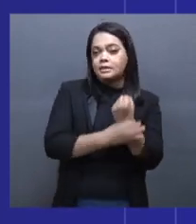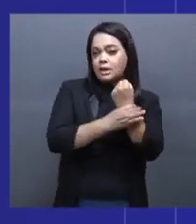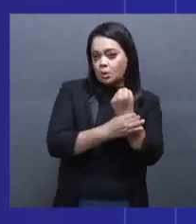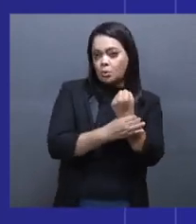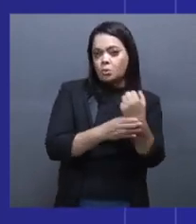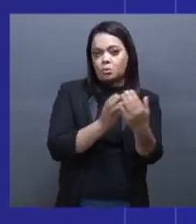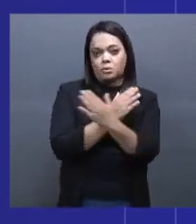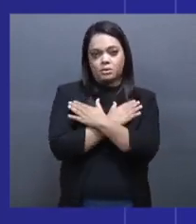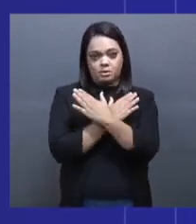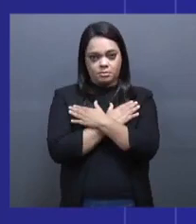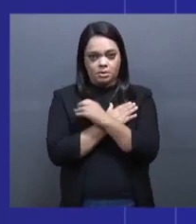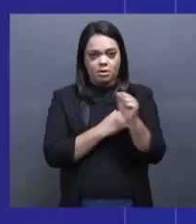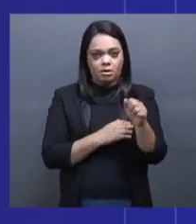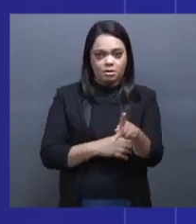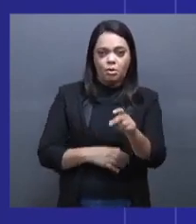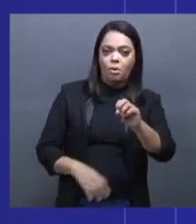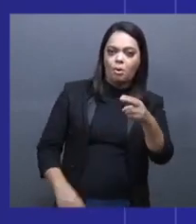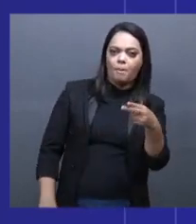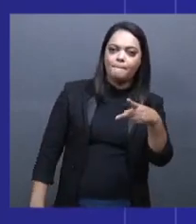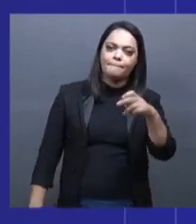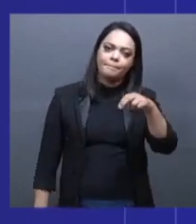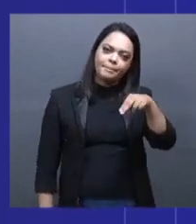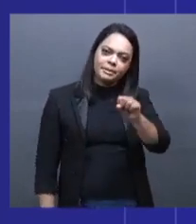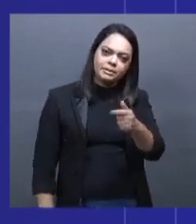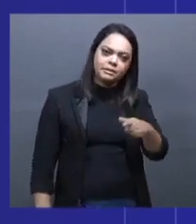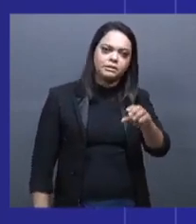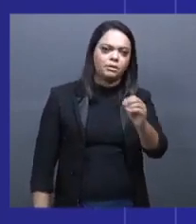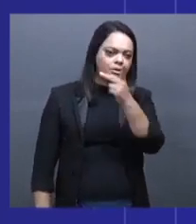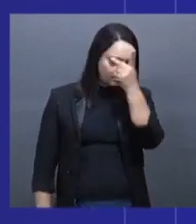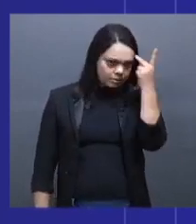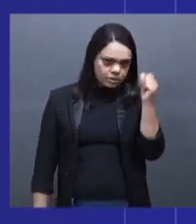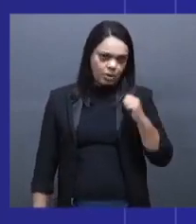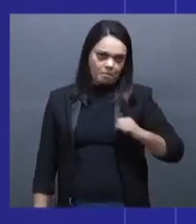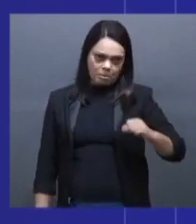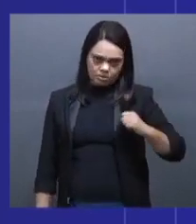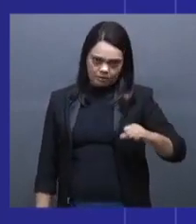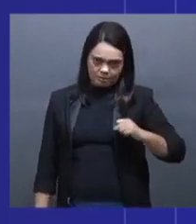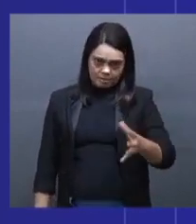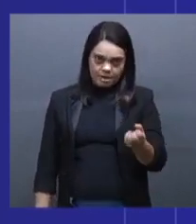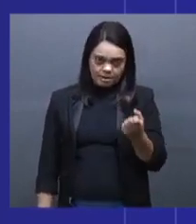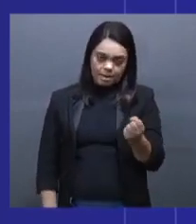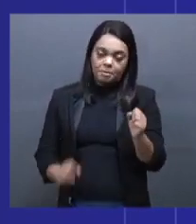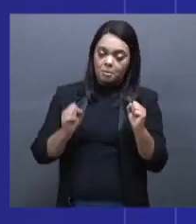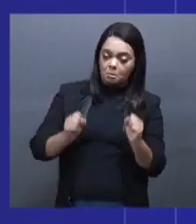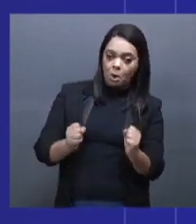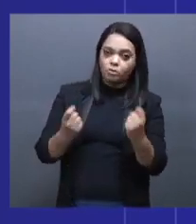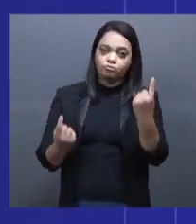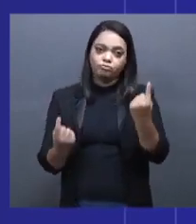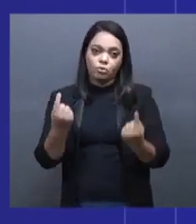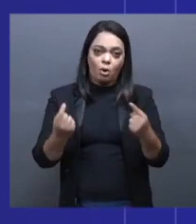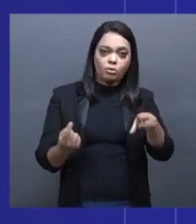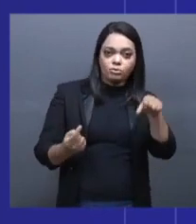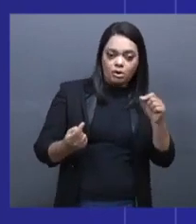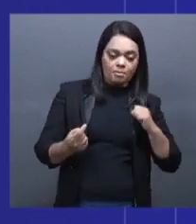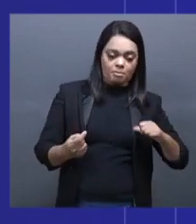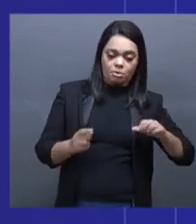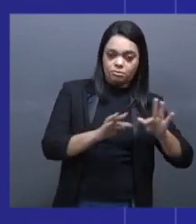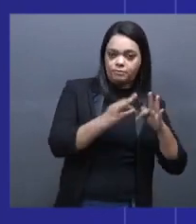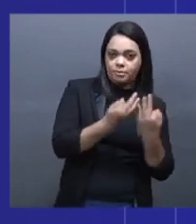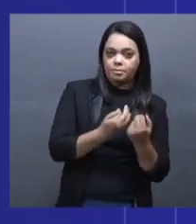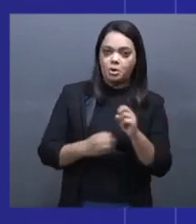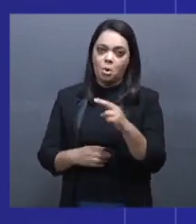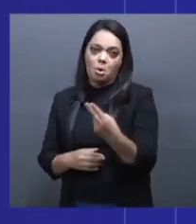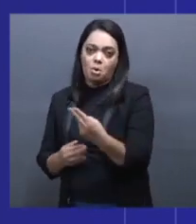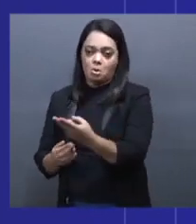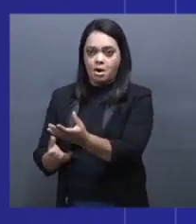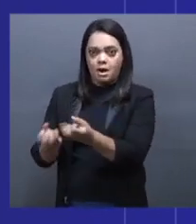Seguro-Desemprego, Aposentadoria ou Pensão. Aqueles que recebem Bolsa Família vão poder escolher entre continuar com ele ou